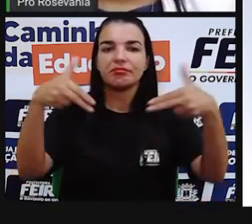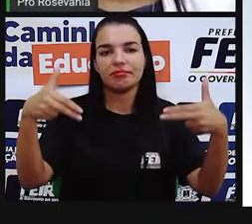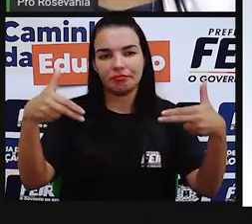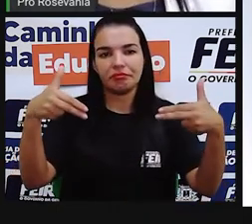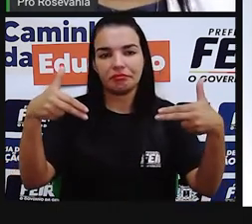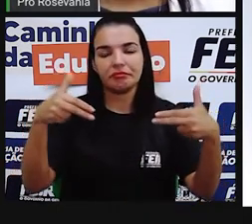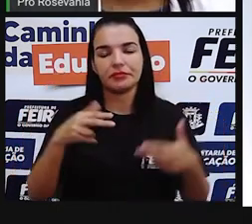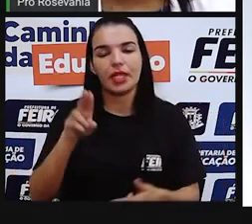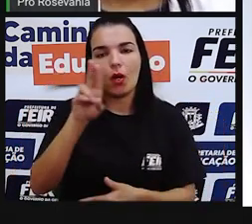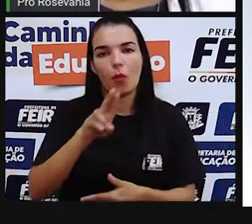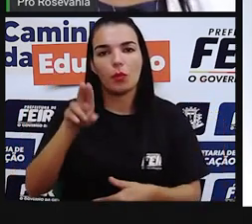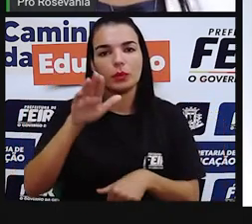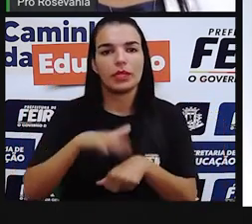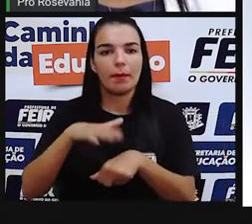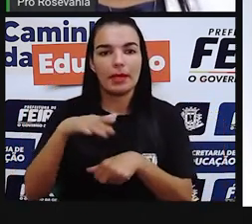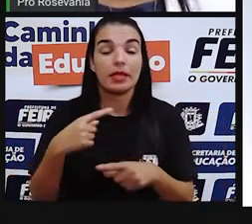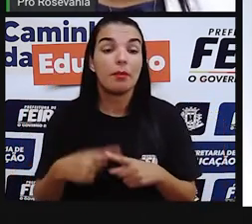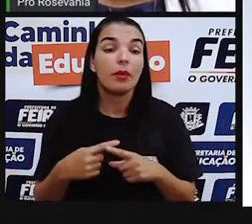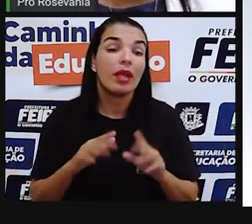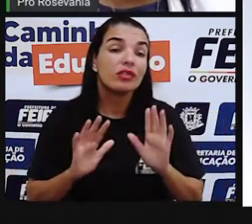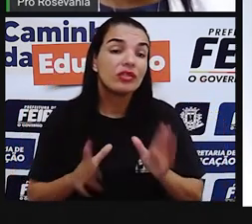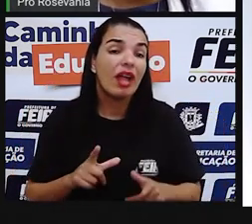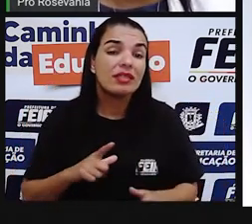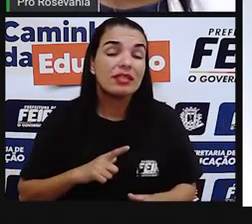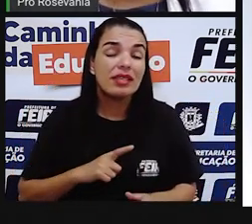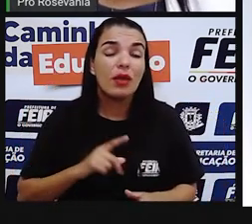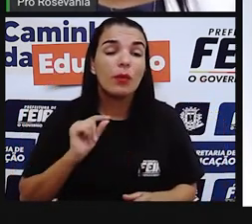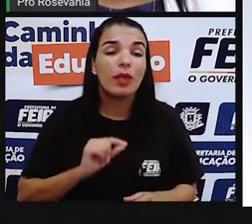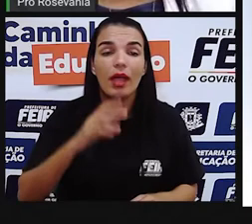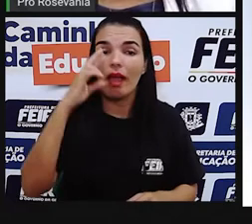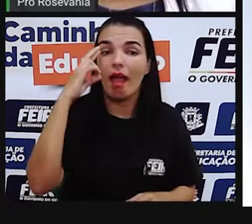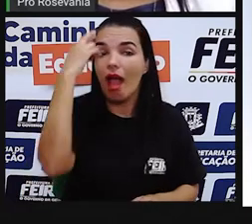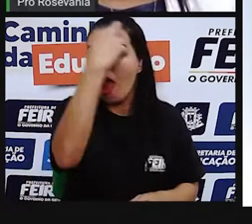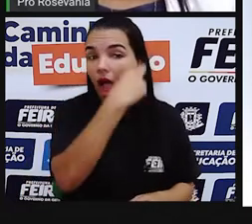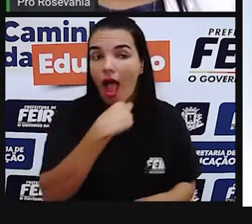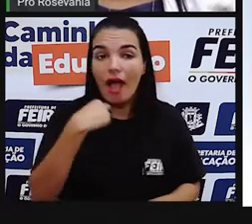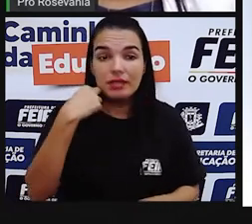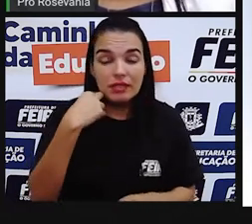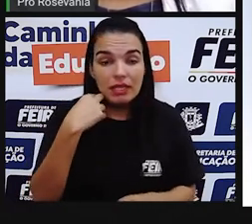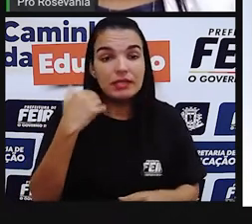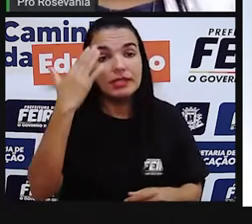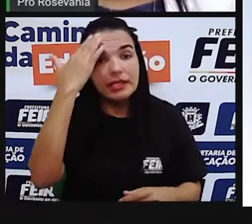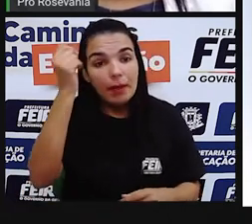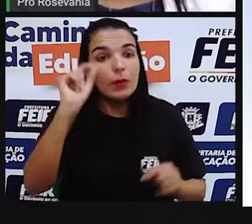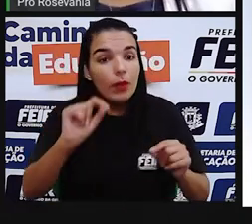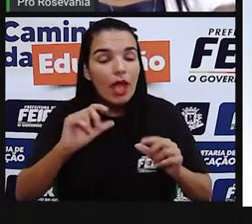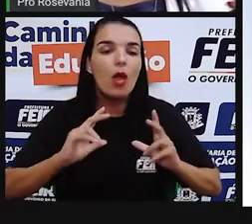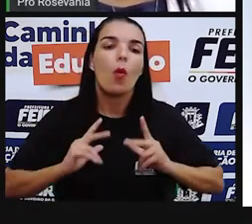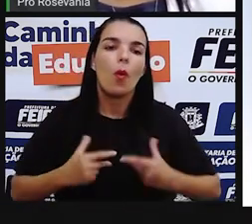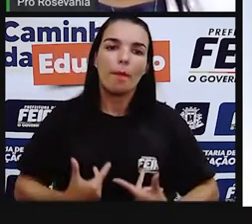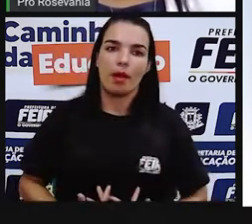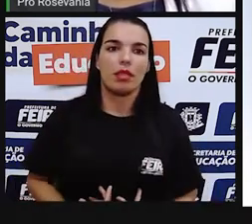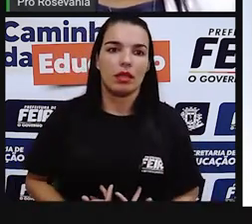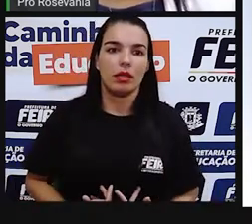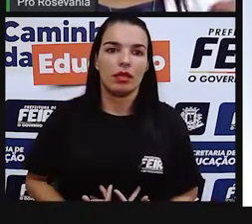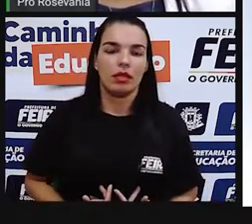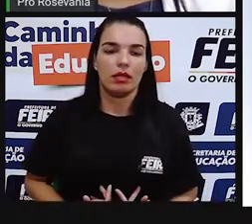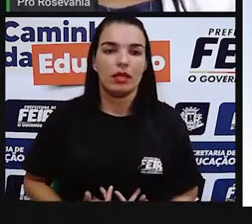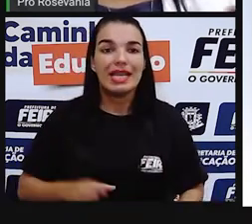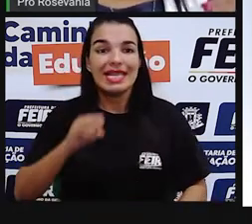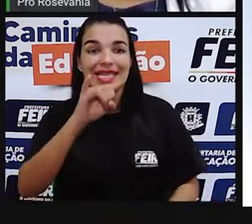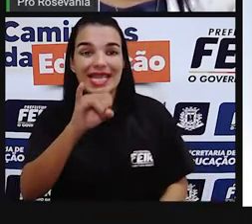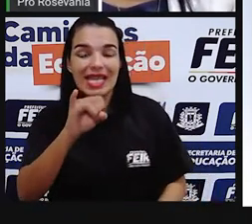a raça humana. Por exemplo, se a gente pegar esse conceito de raça, você vê raça de cachorro. Aí a gente tem